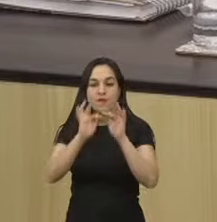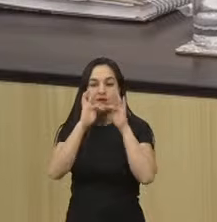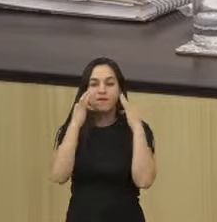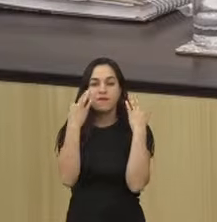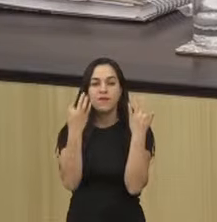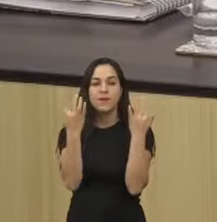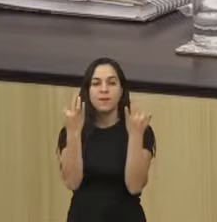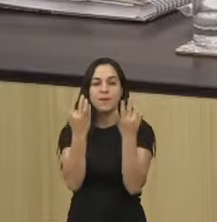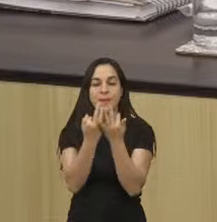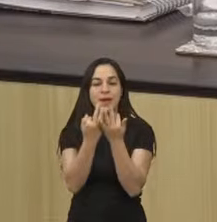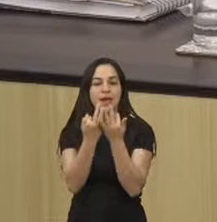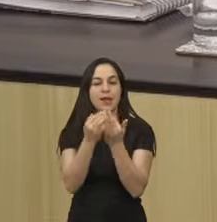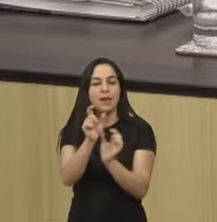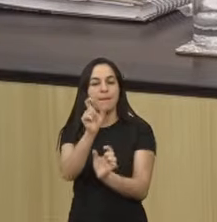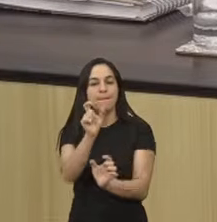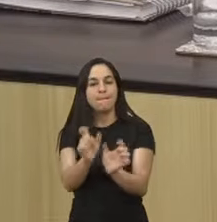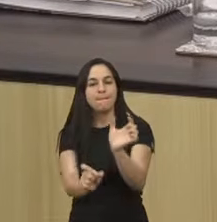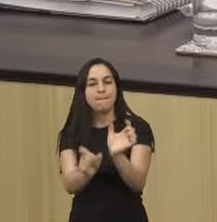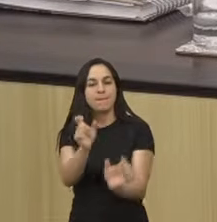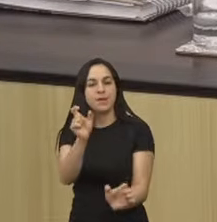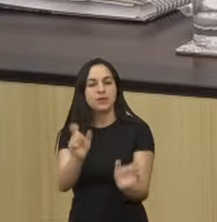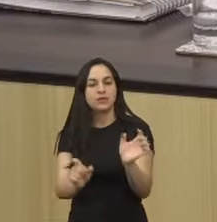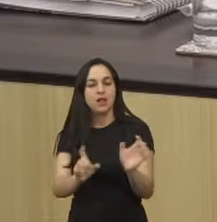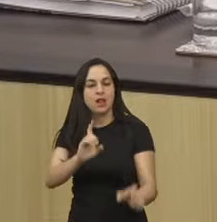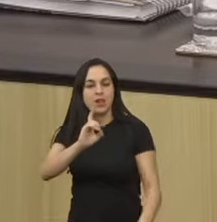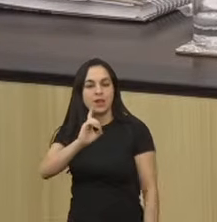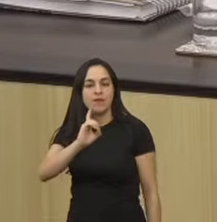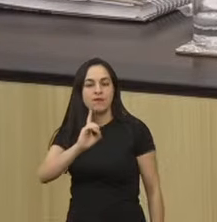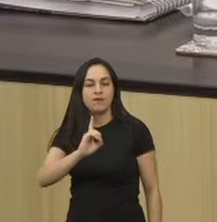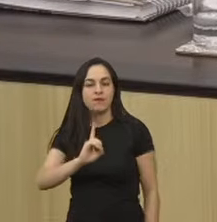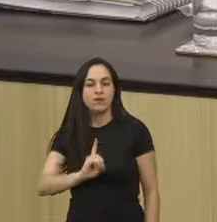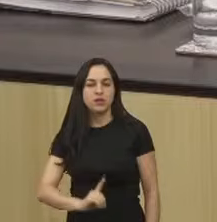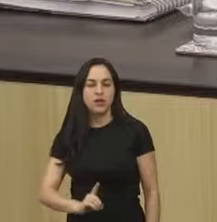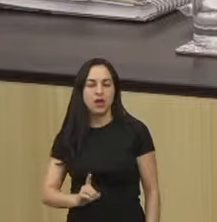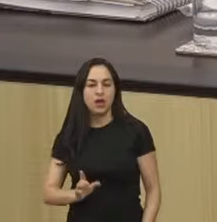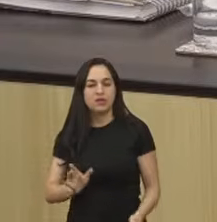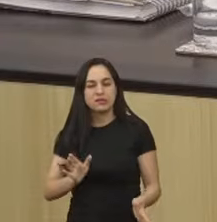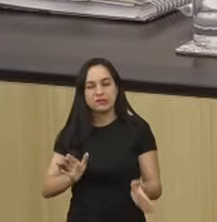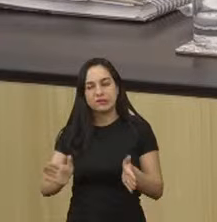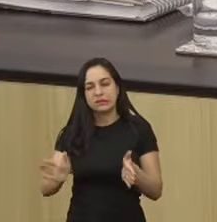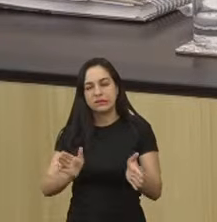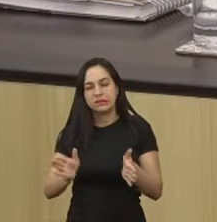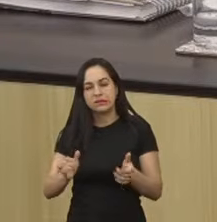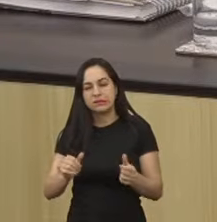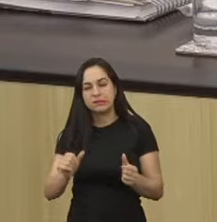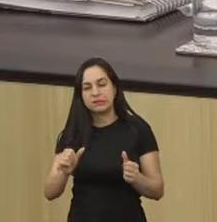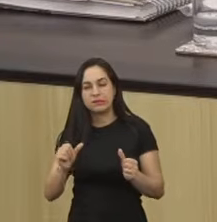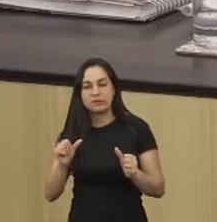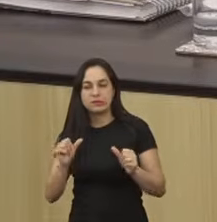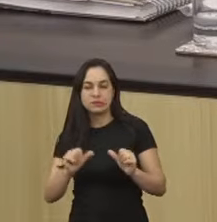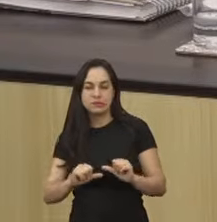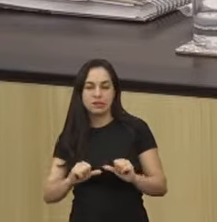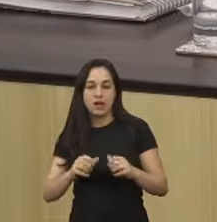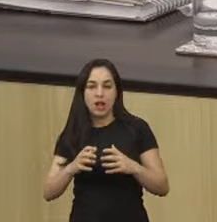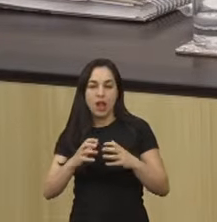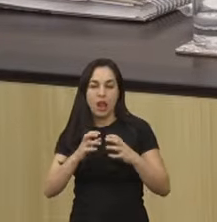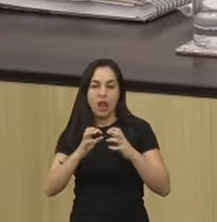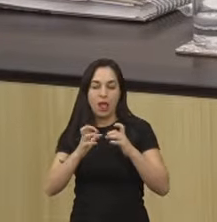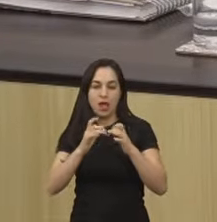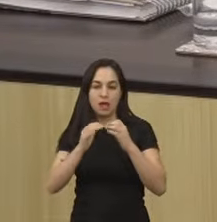famílias com pessoas com deficiência, com mobilidade reduzida ou com